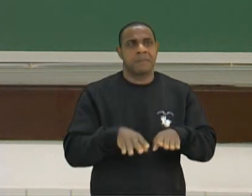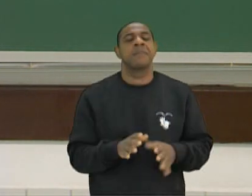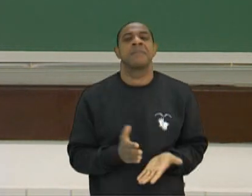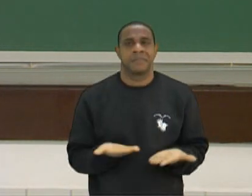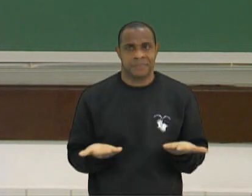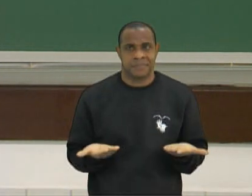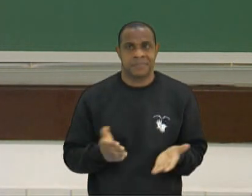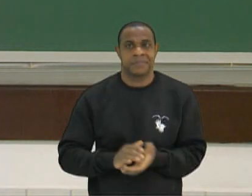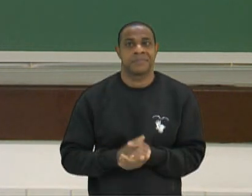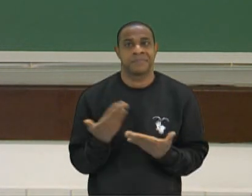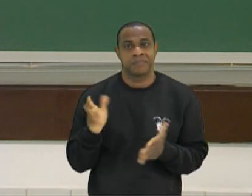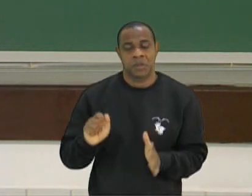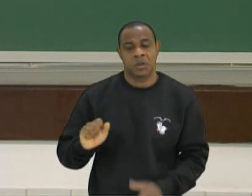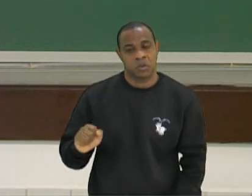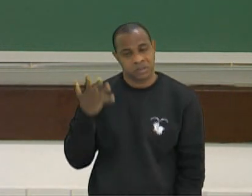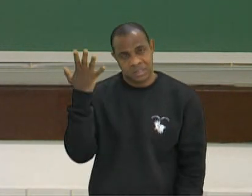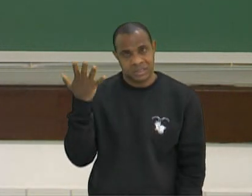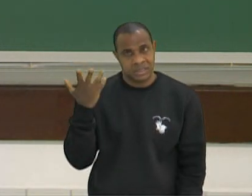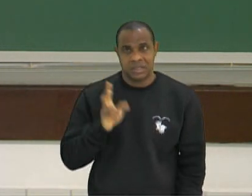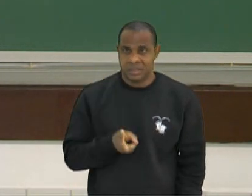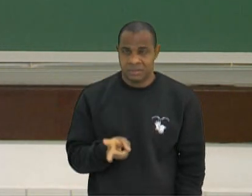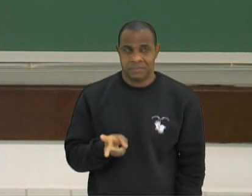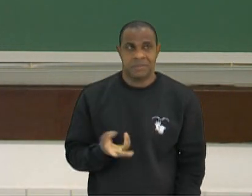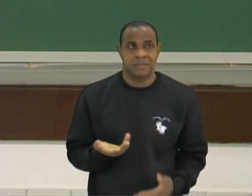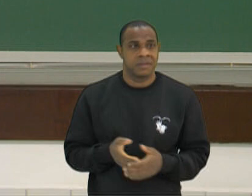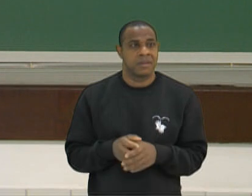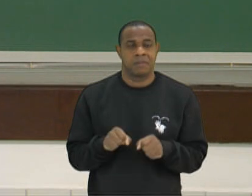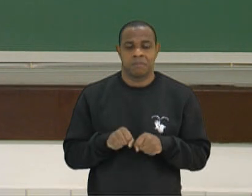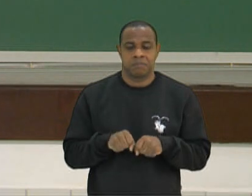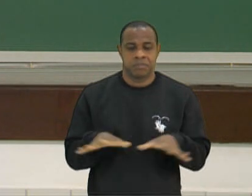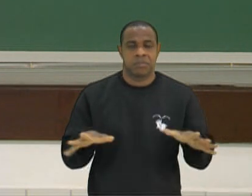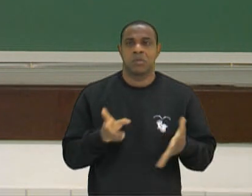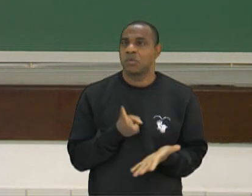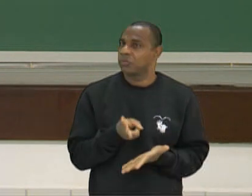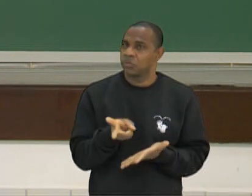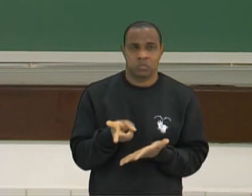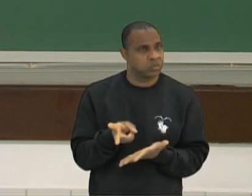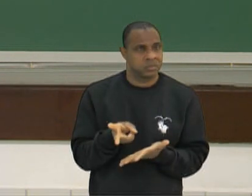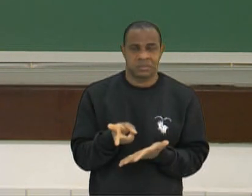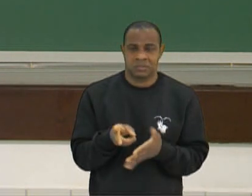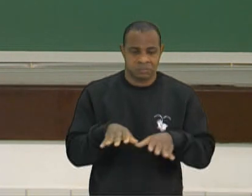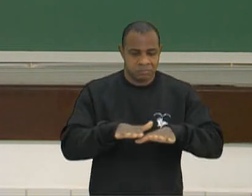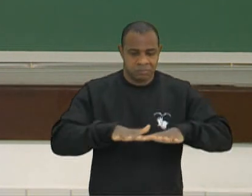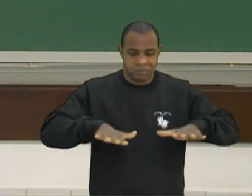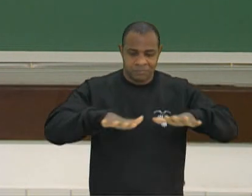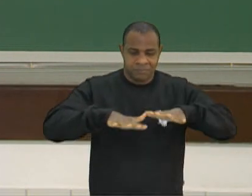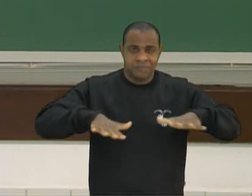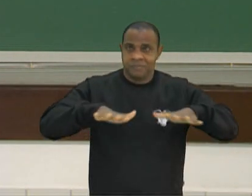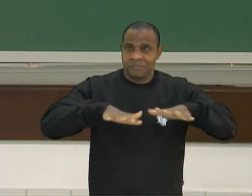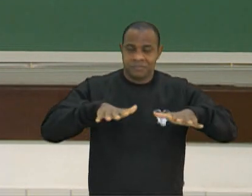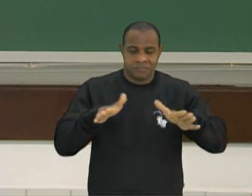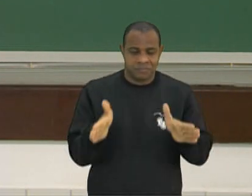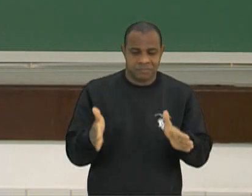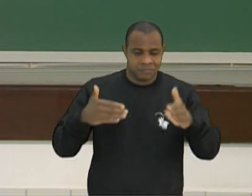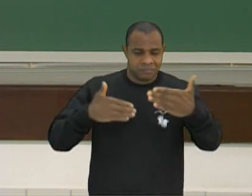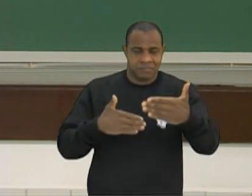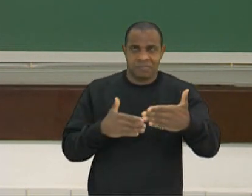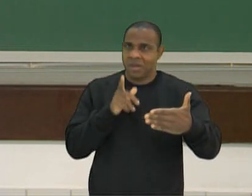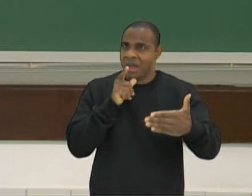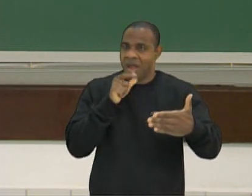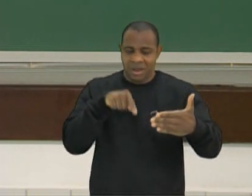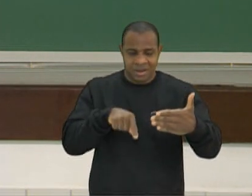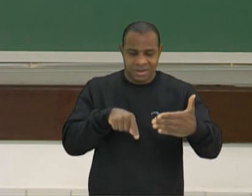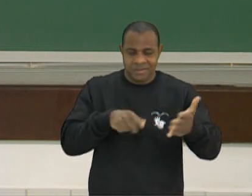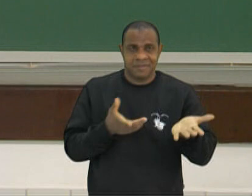mais do que uma vez. Então, o meio de propagação é o mesmo, continua sendo a superfície desse aquário que você vai ter como